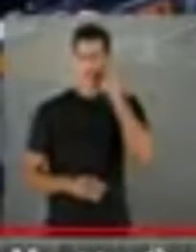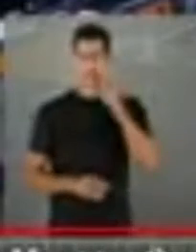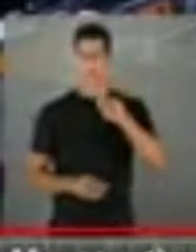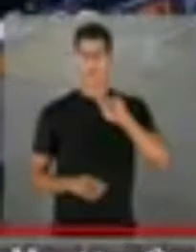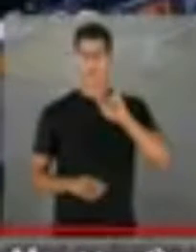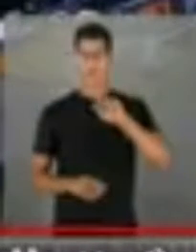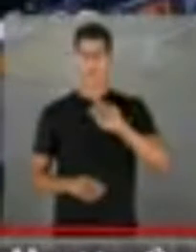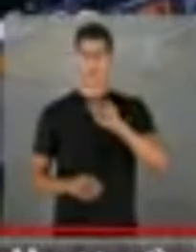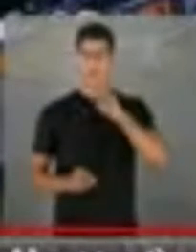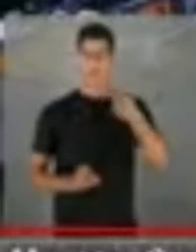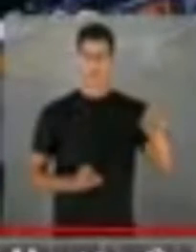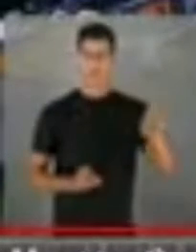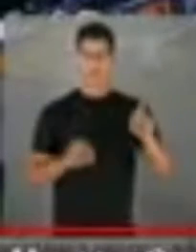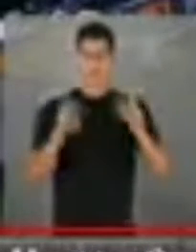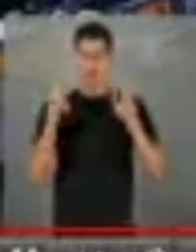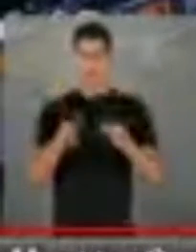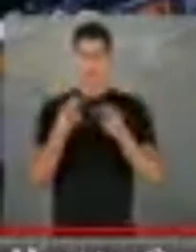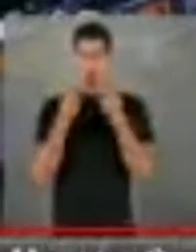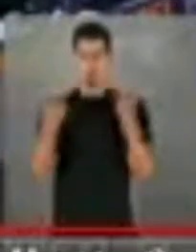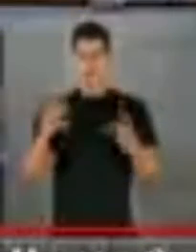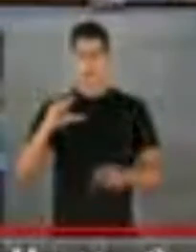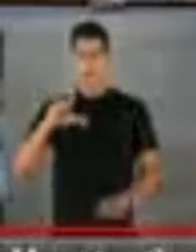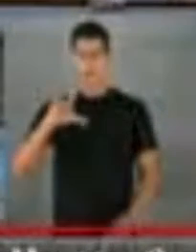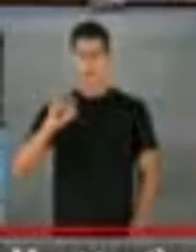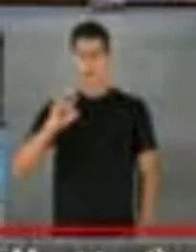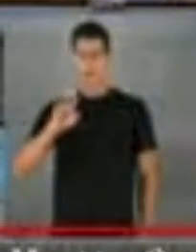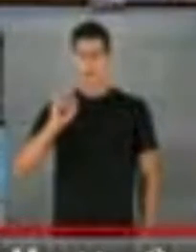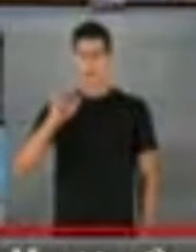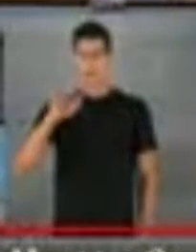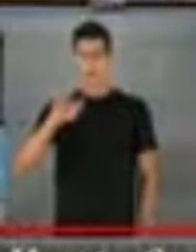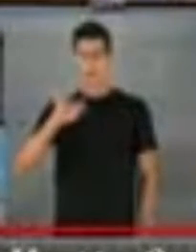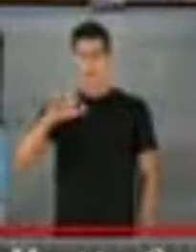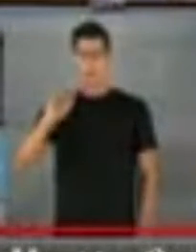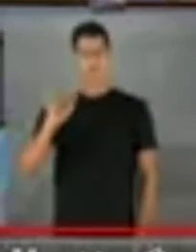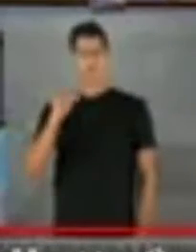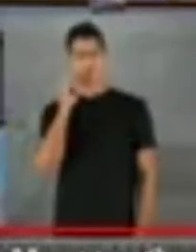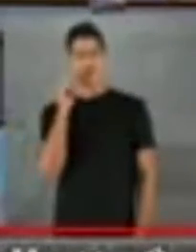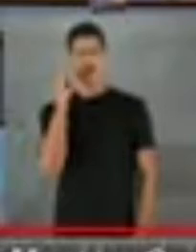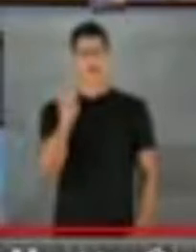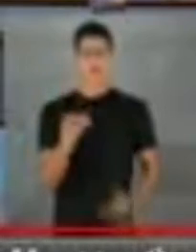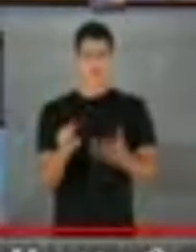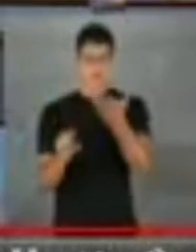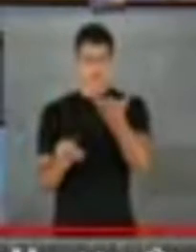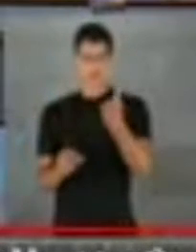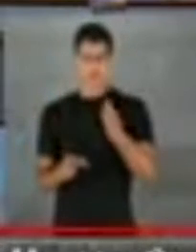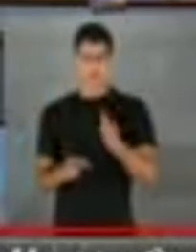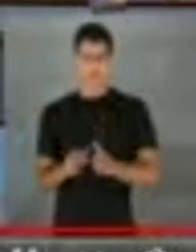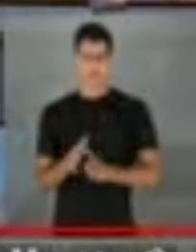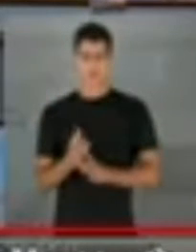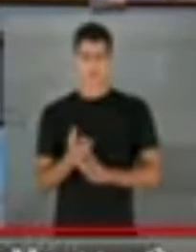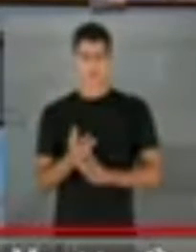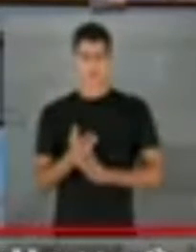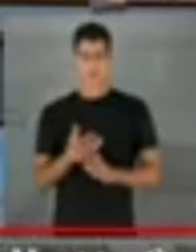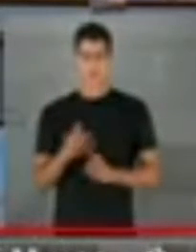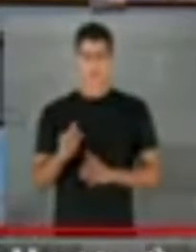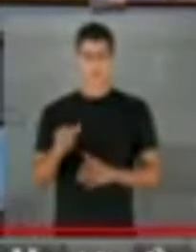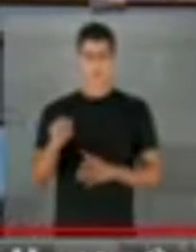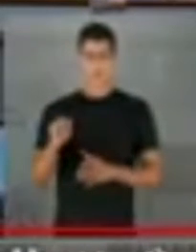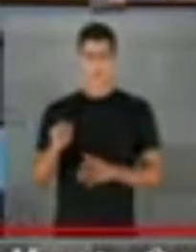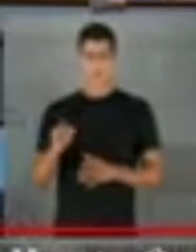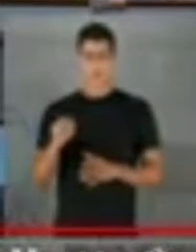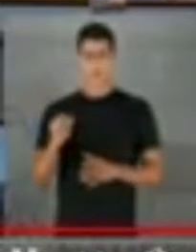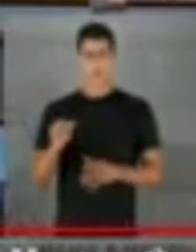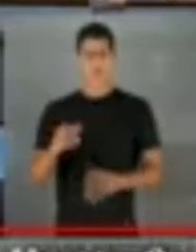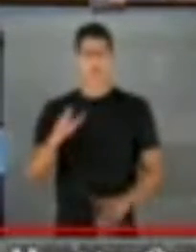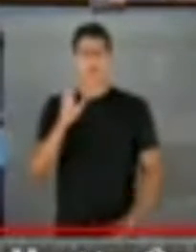Girão. E como o senhor fala na cloroquina, só para lhe passar, Vossa Excelência, Mas, senador, o senhor está com um delay muito